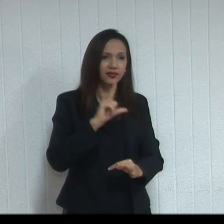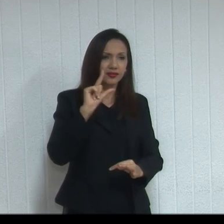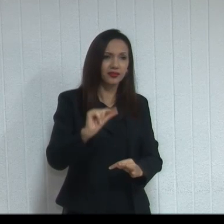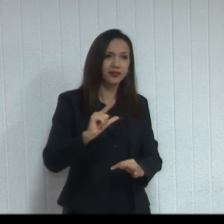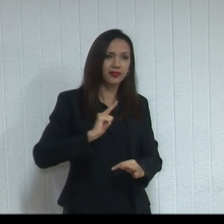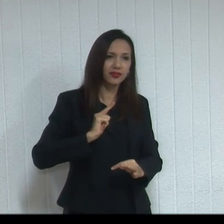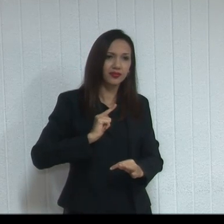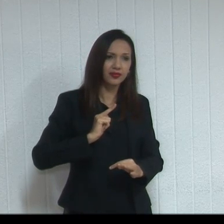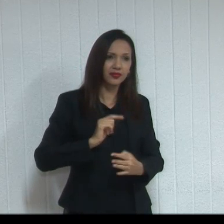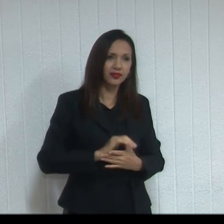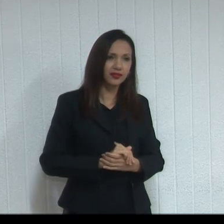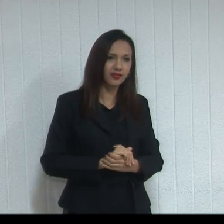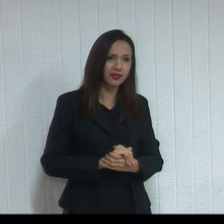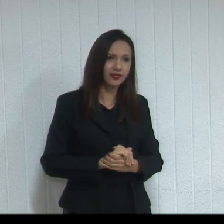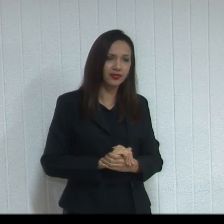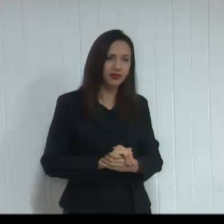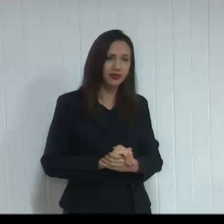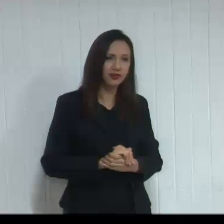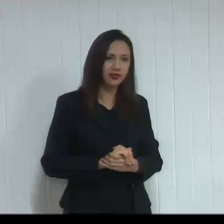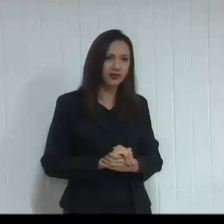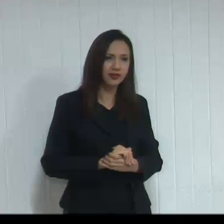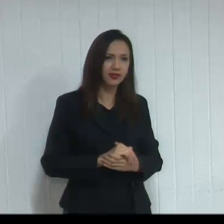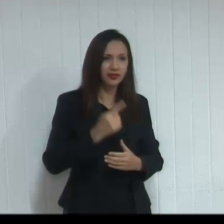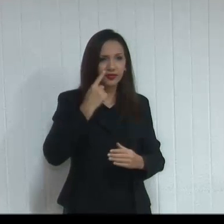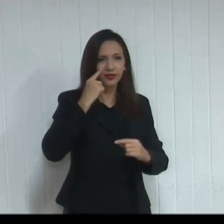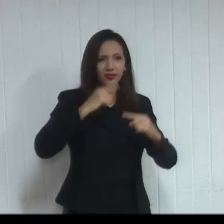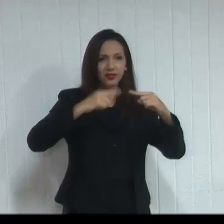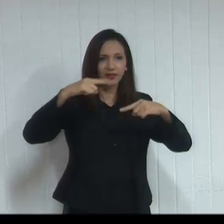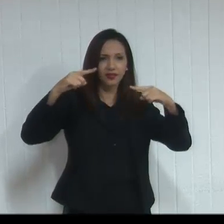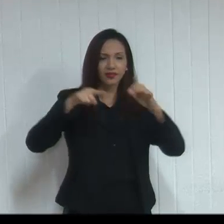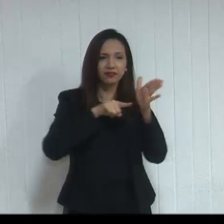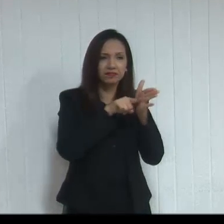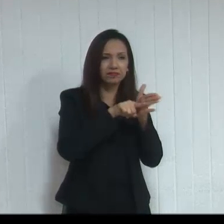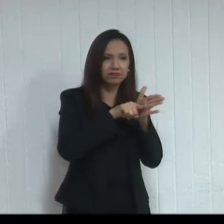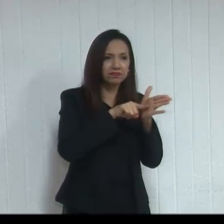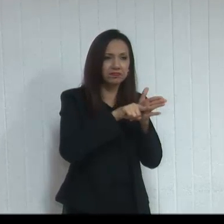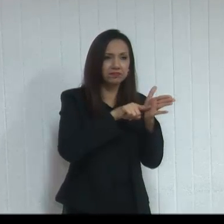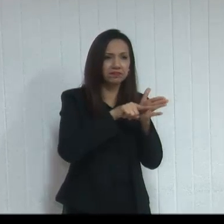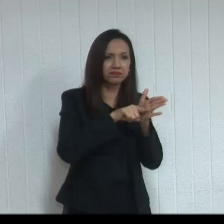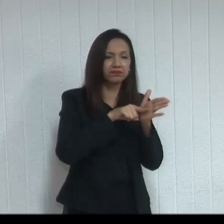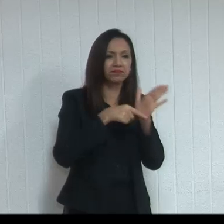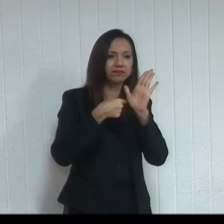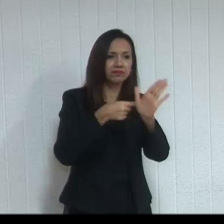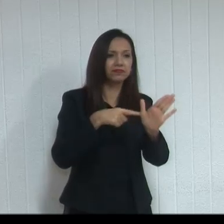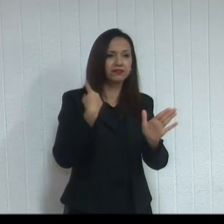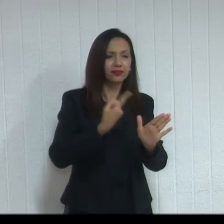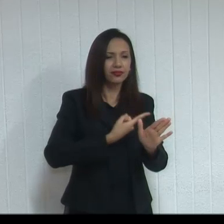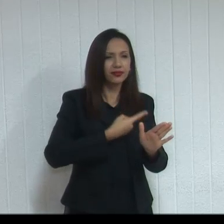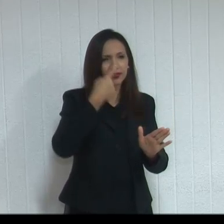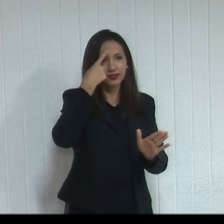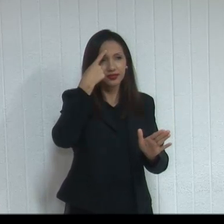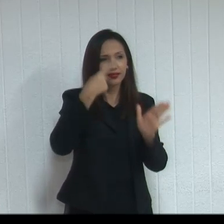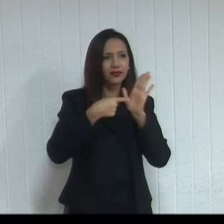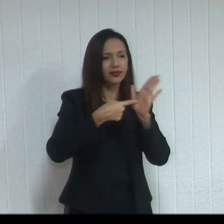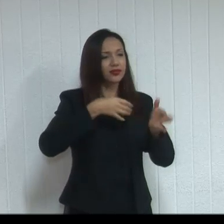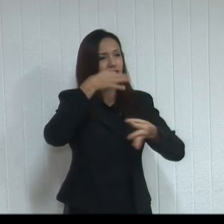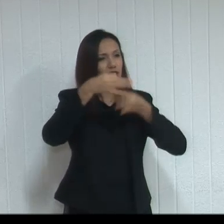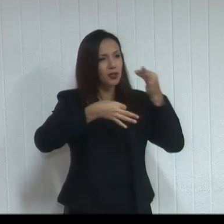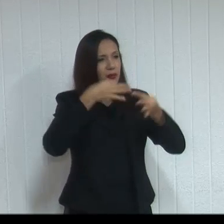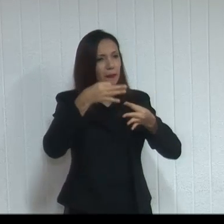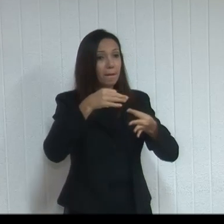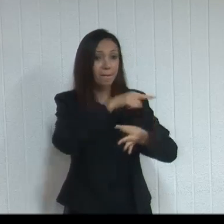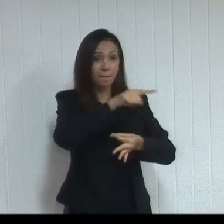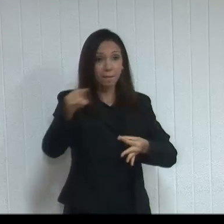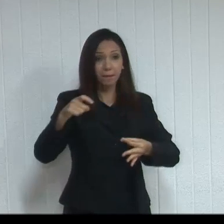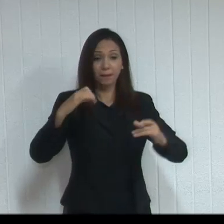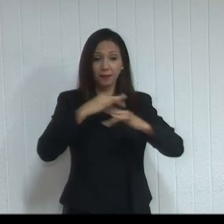por favor. Eu fiz uma análise e a minha intenção é, de fato, a gente trazer argumento que a